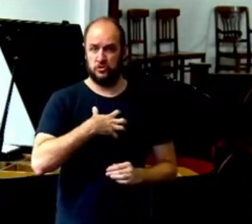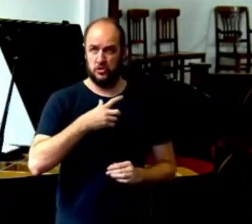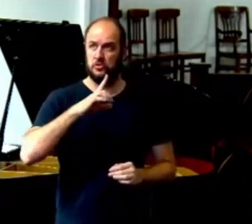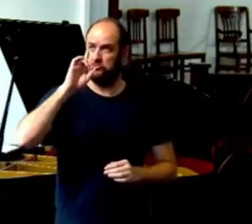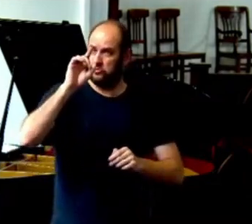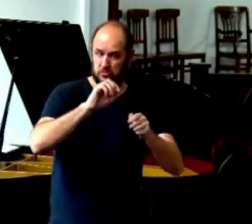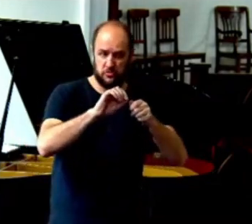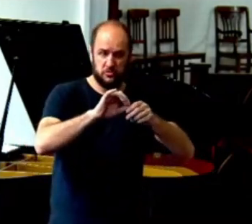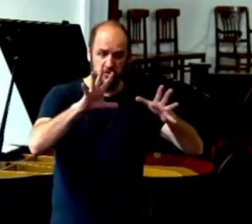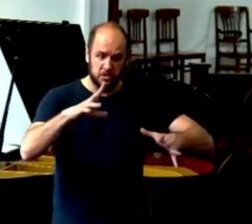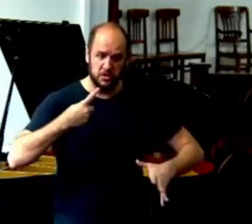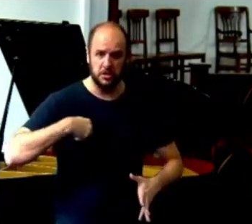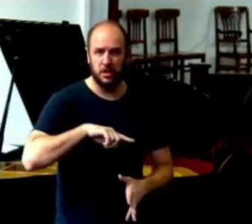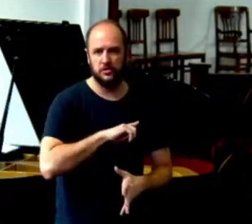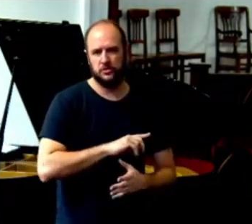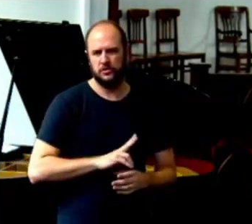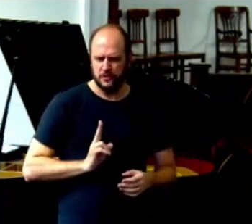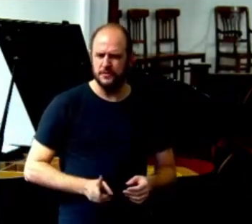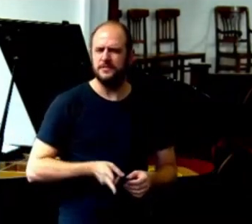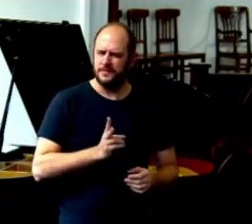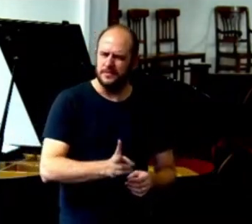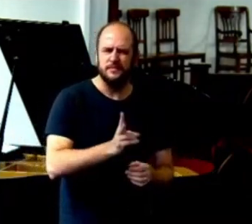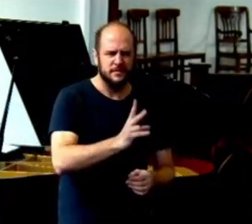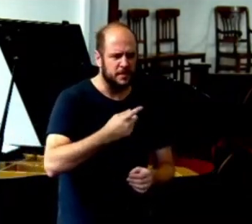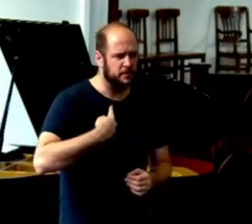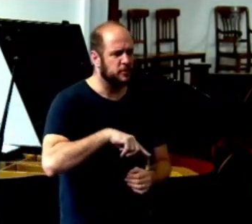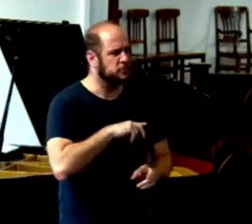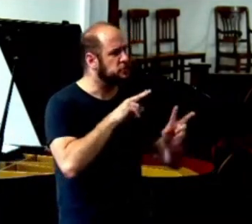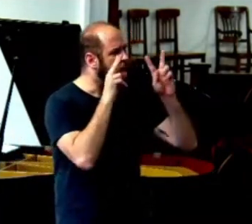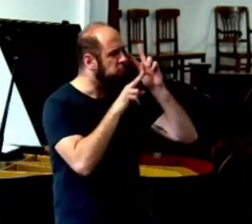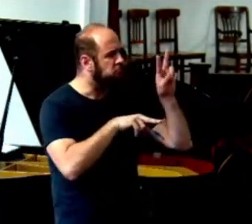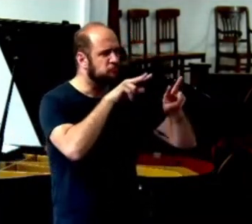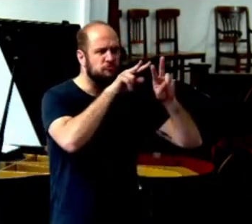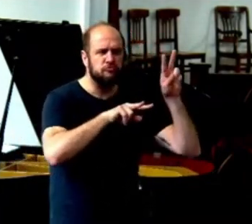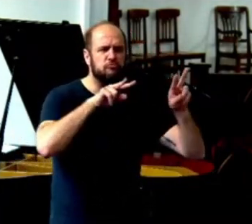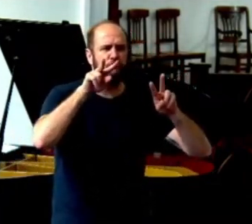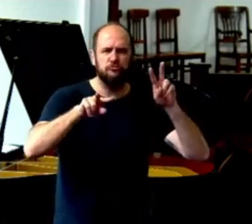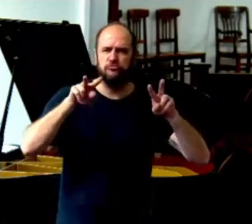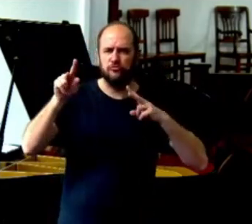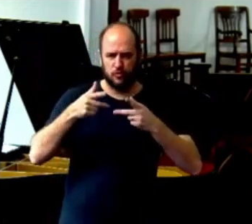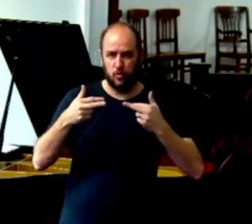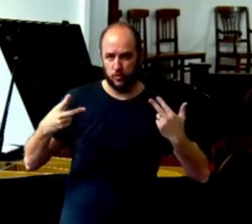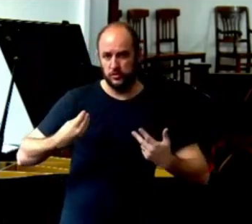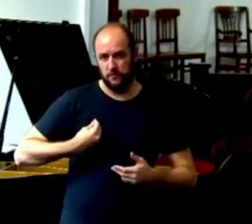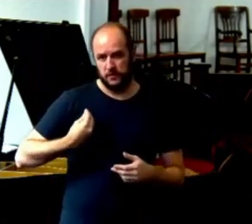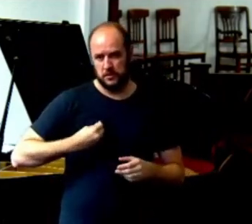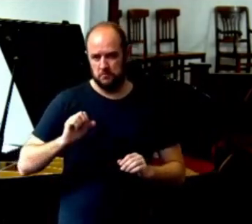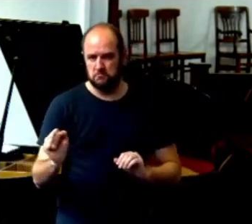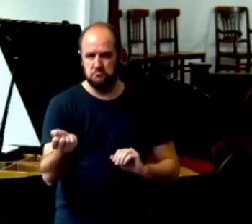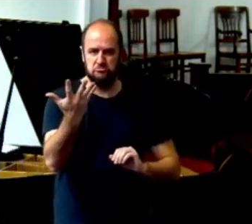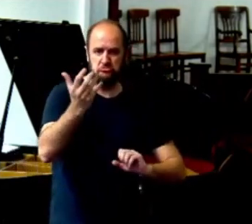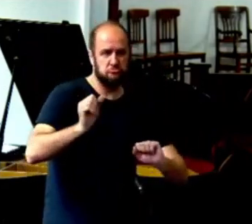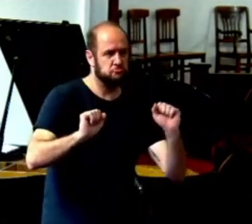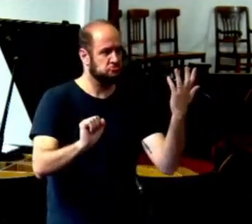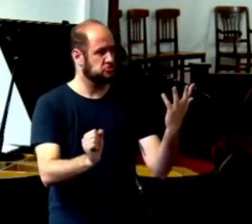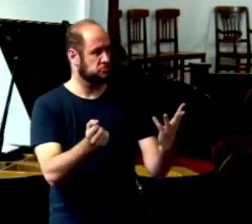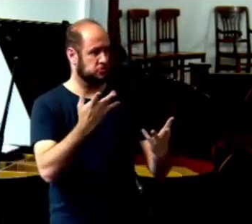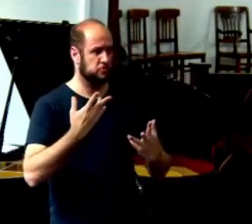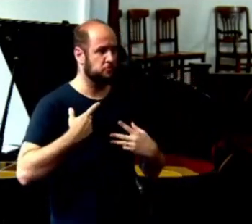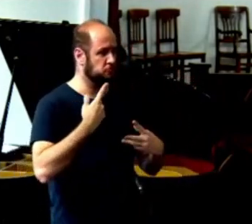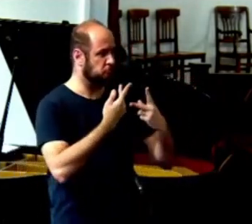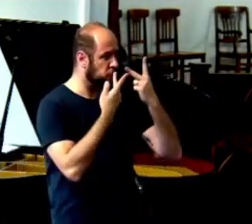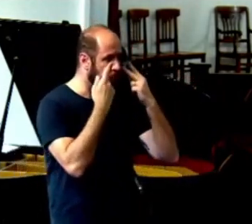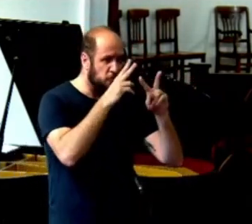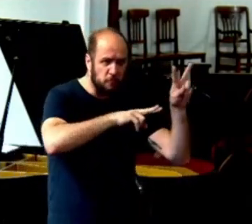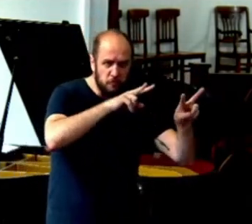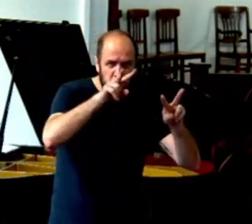fomos criados. Continuamente nós estamos observando fatos e situações e nós